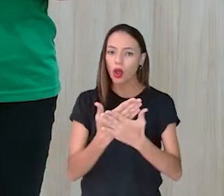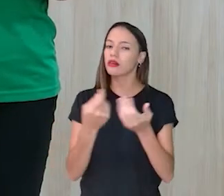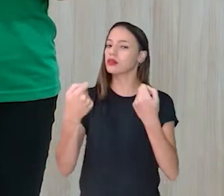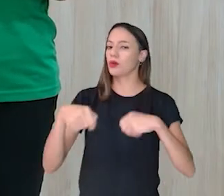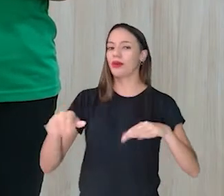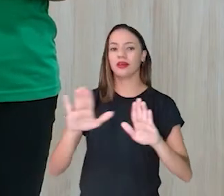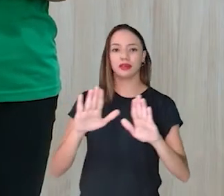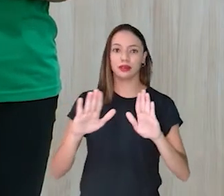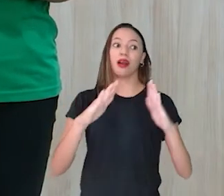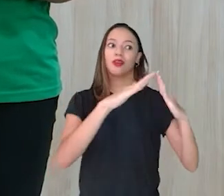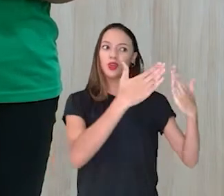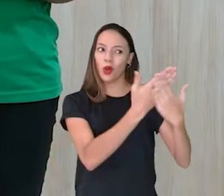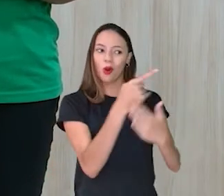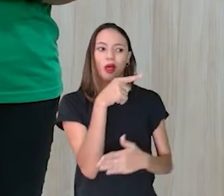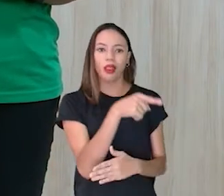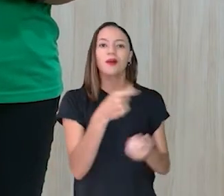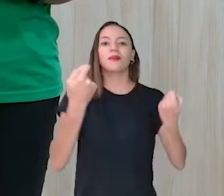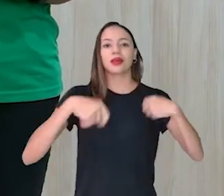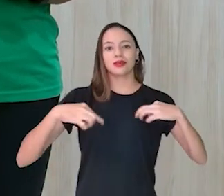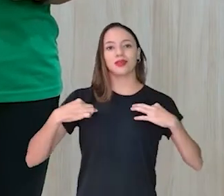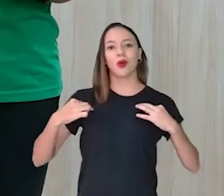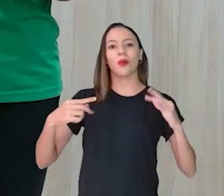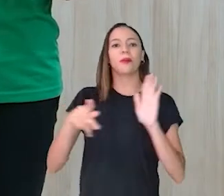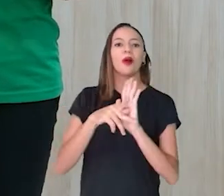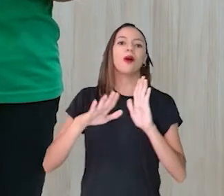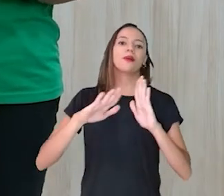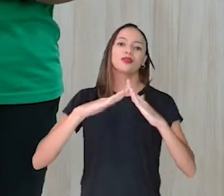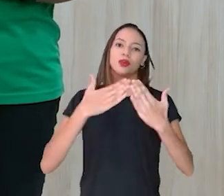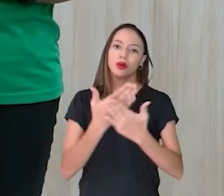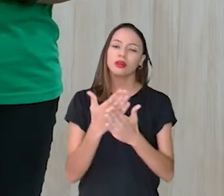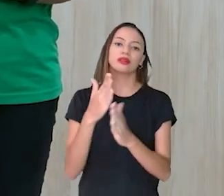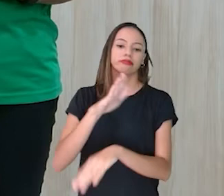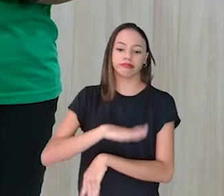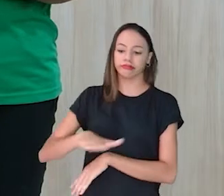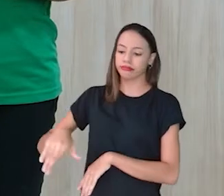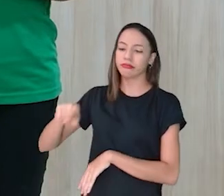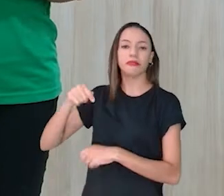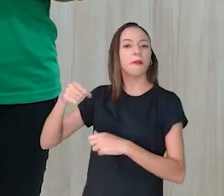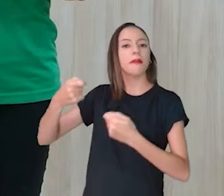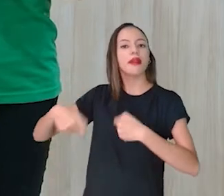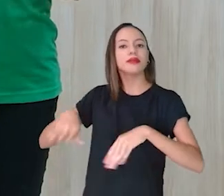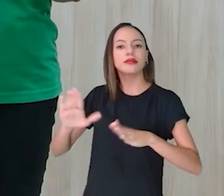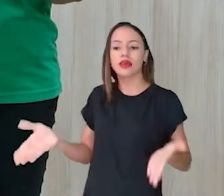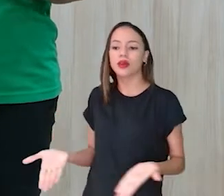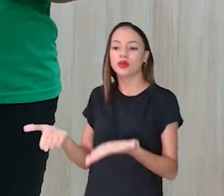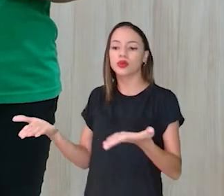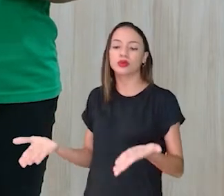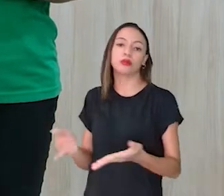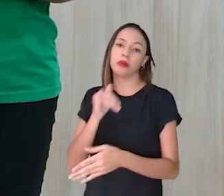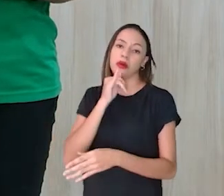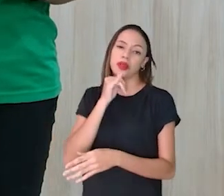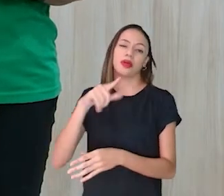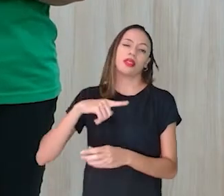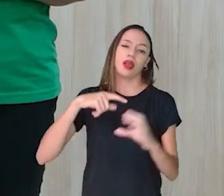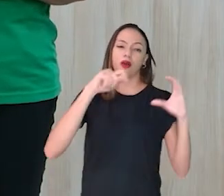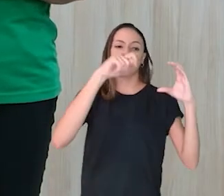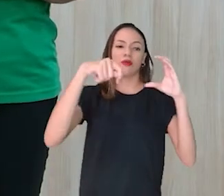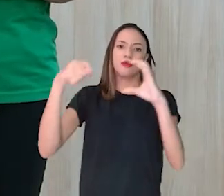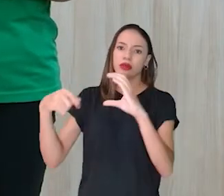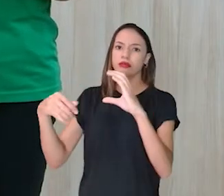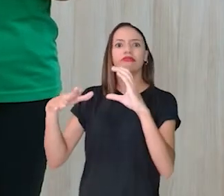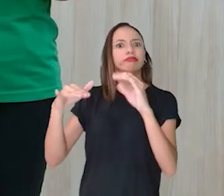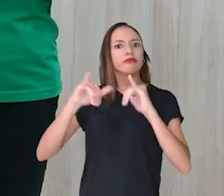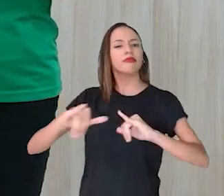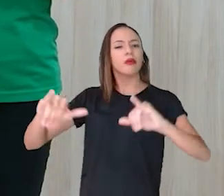esses ambientes, são esses estímulos que as crianças precisam. Claro, algum vídeo vai ter informações